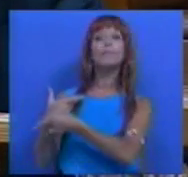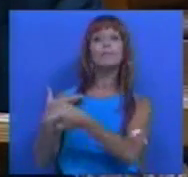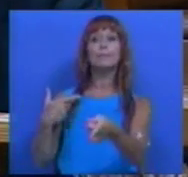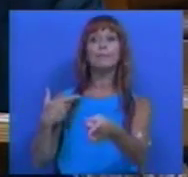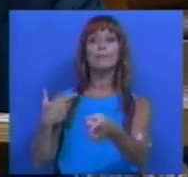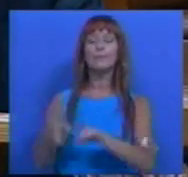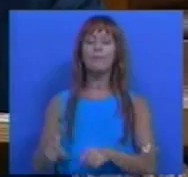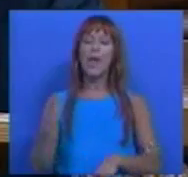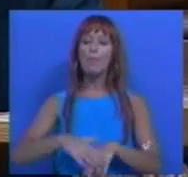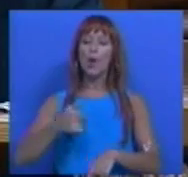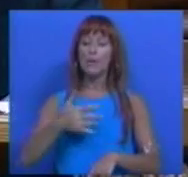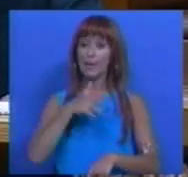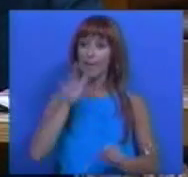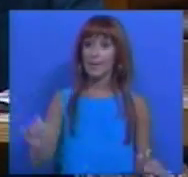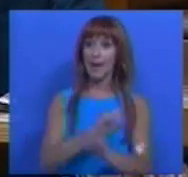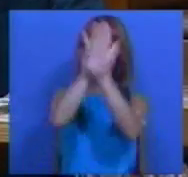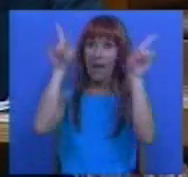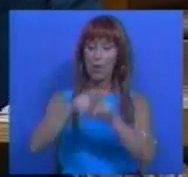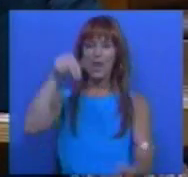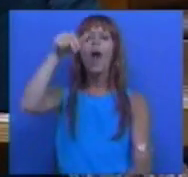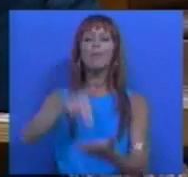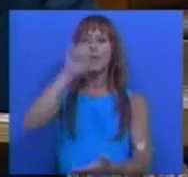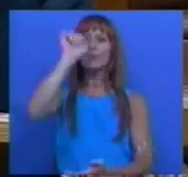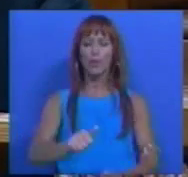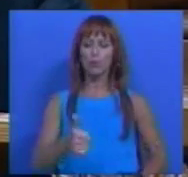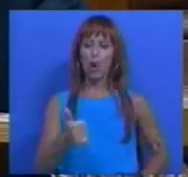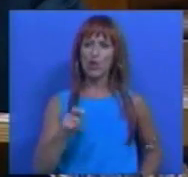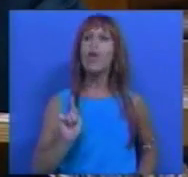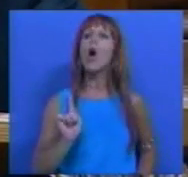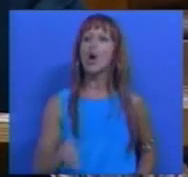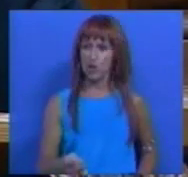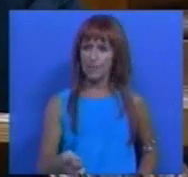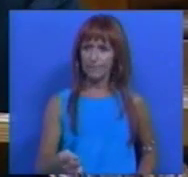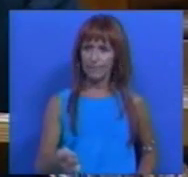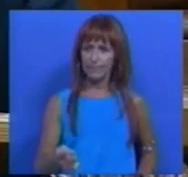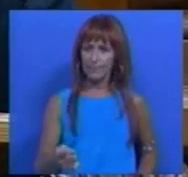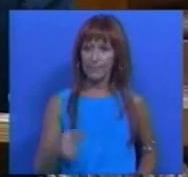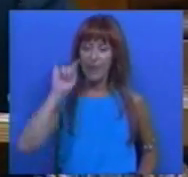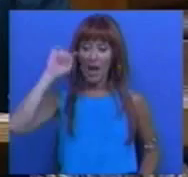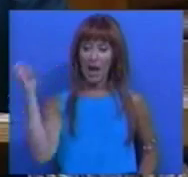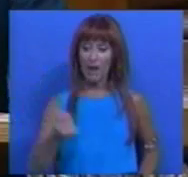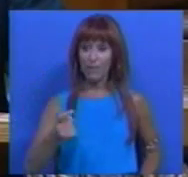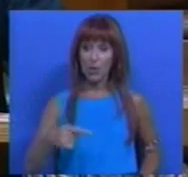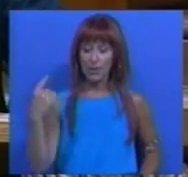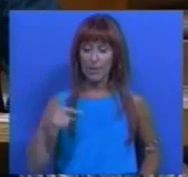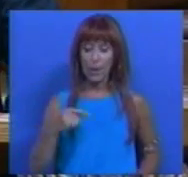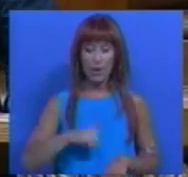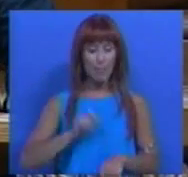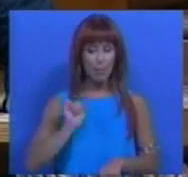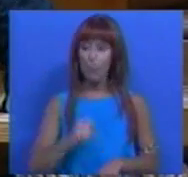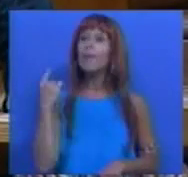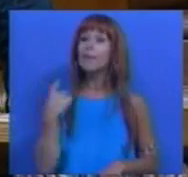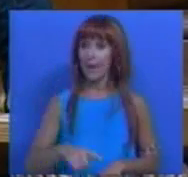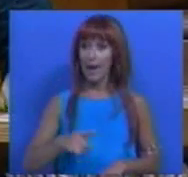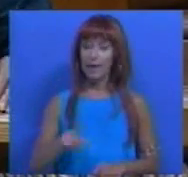Democrata. Quero, por isso, deixar clara a posição do Bloco de Esquerda. A revisão tem um tempo